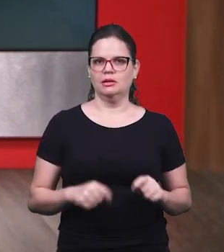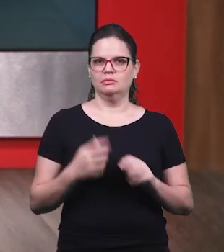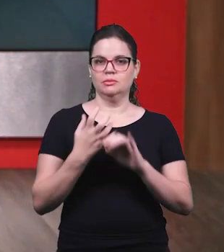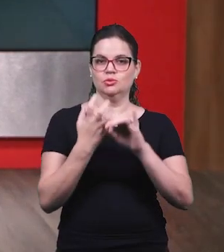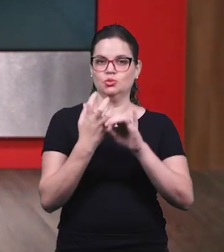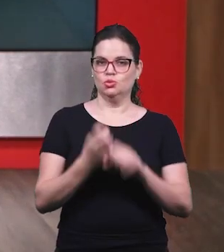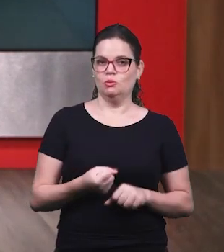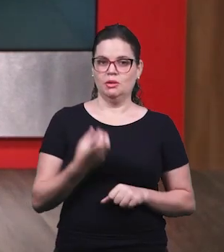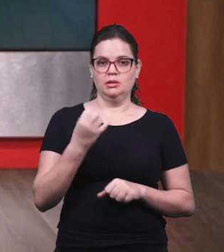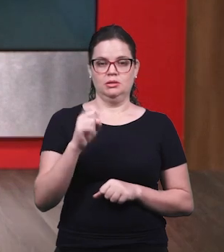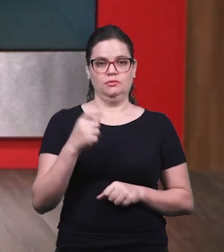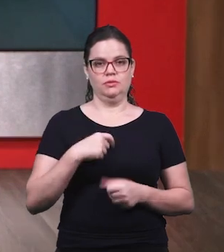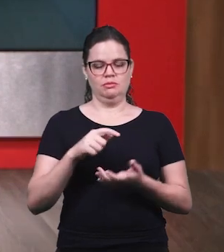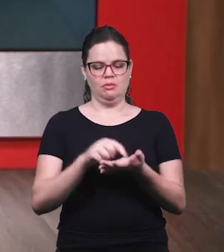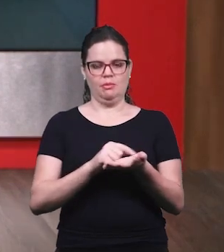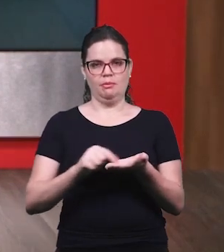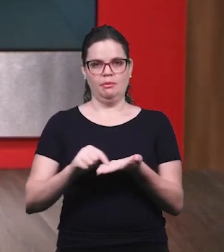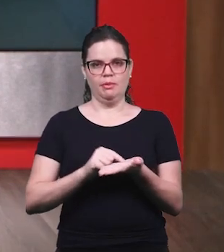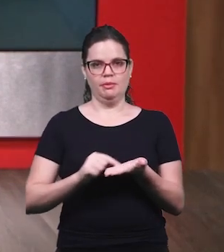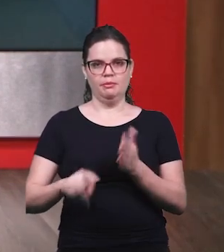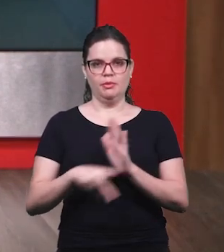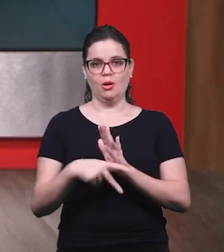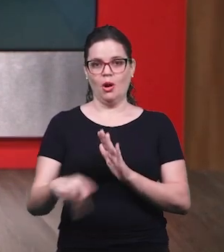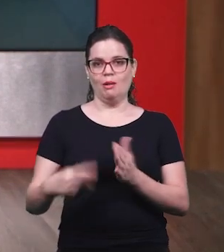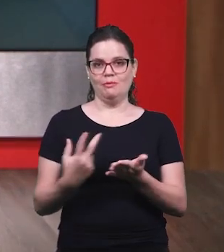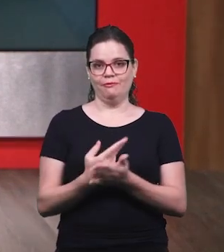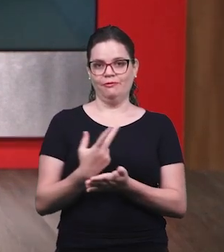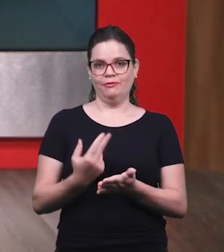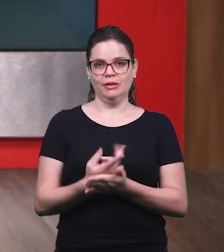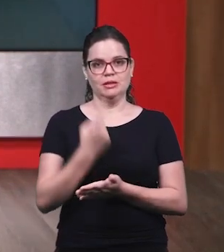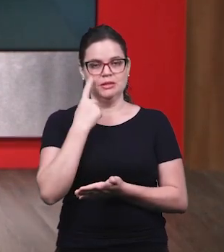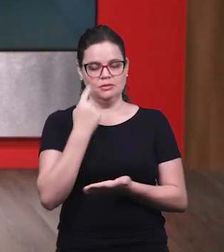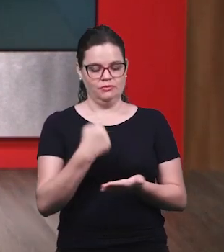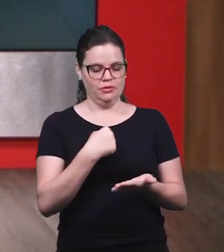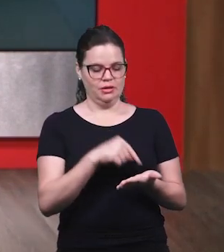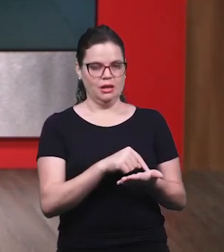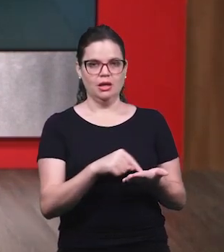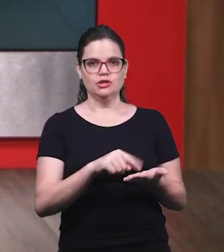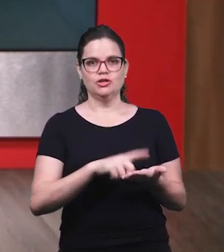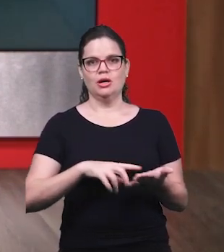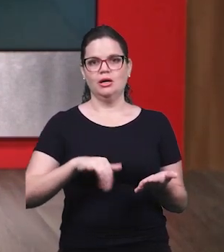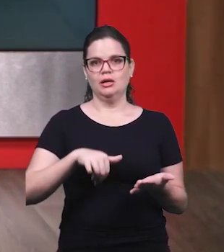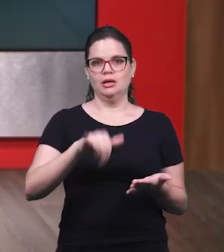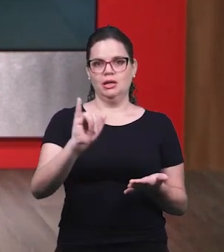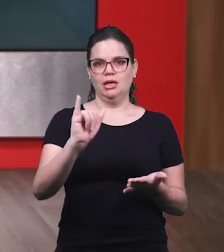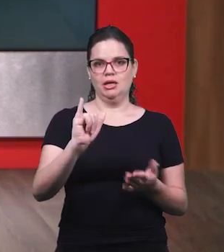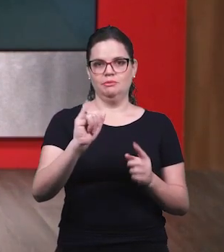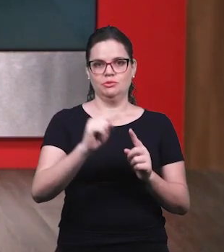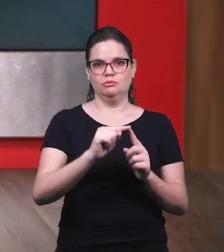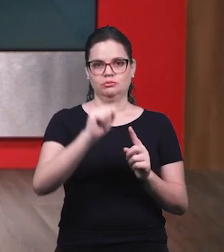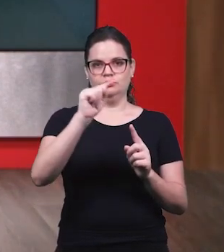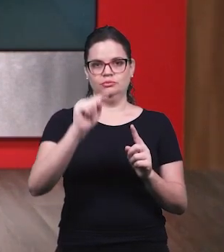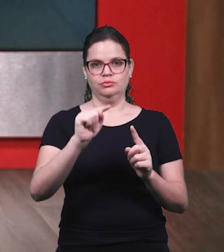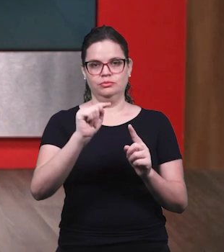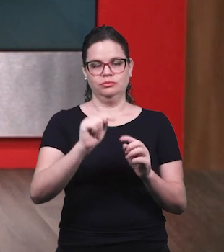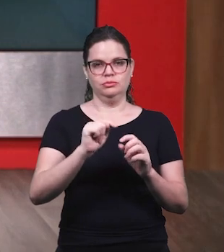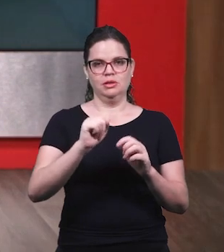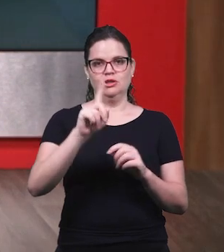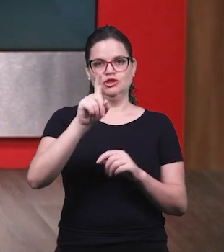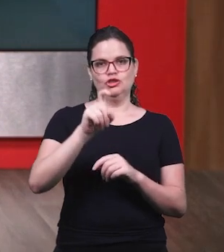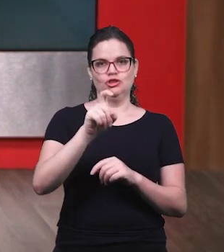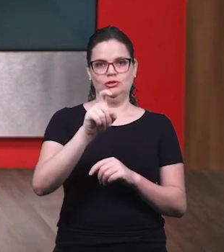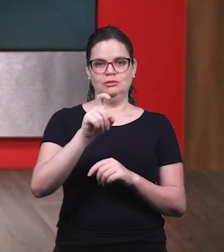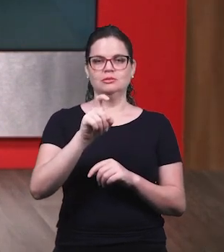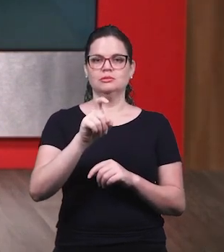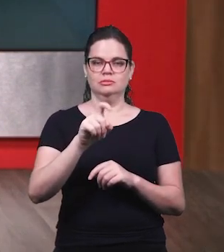Se você estiver usando uma calculadora financeira, já tem a tecla y elevado a x, você digita o valor e